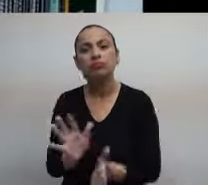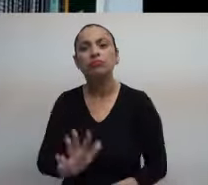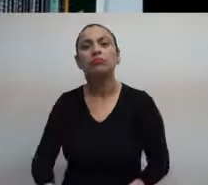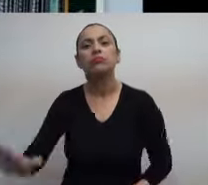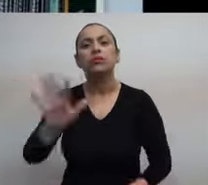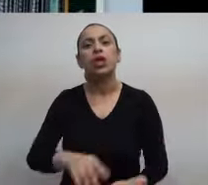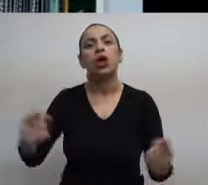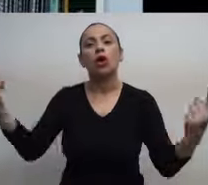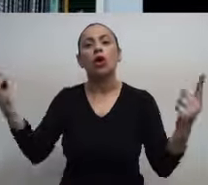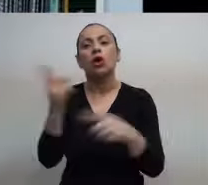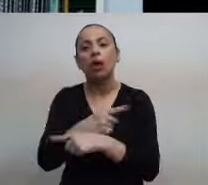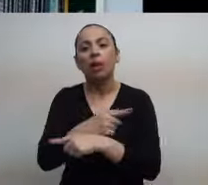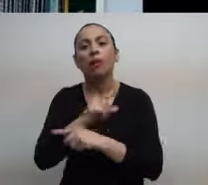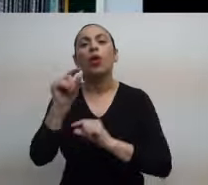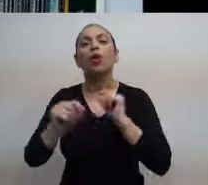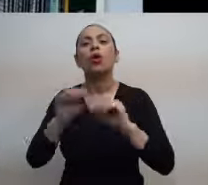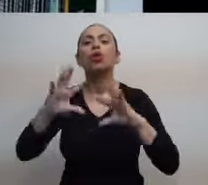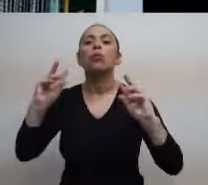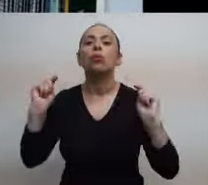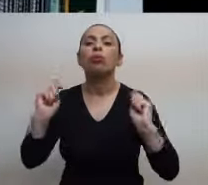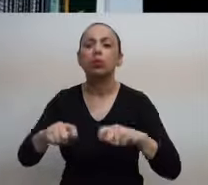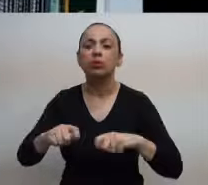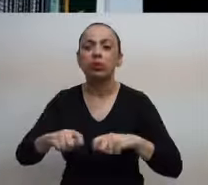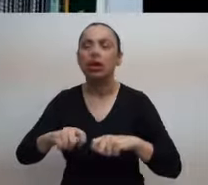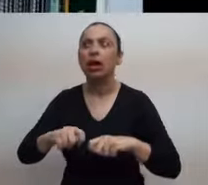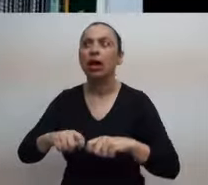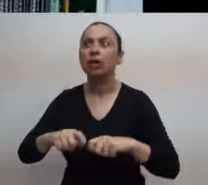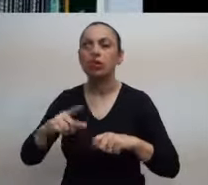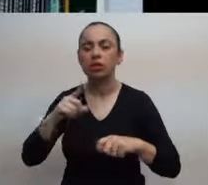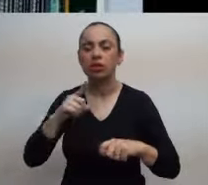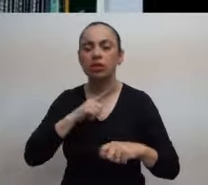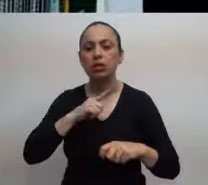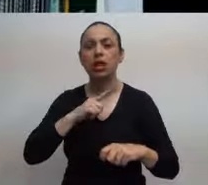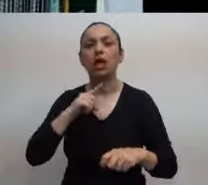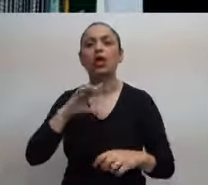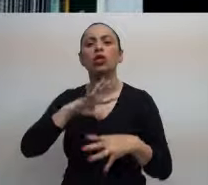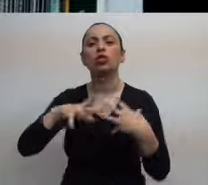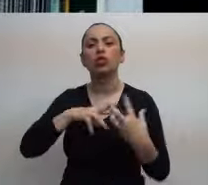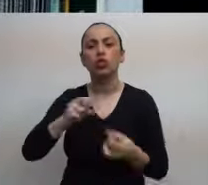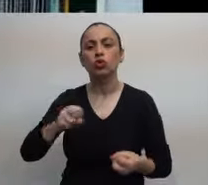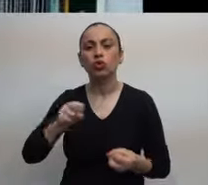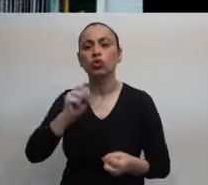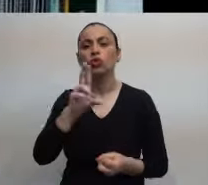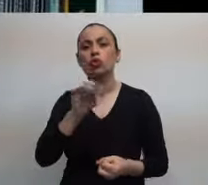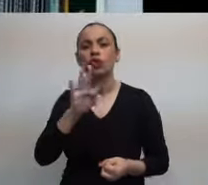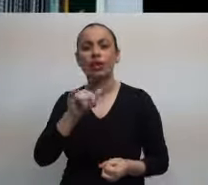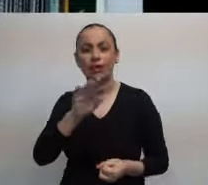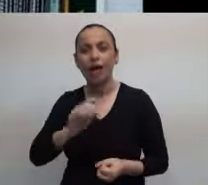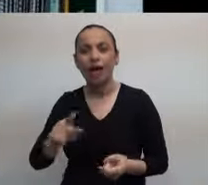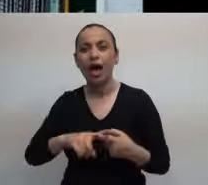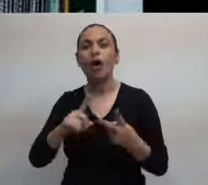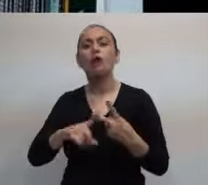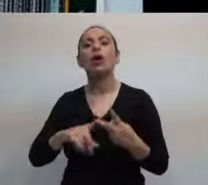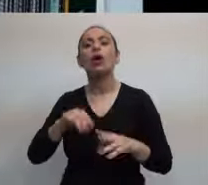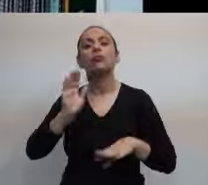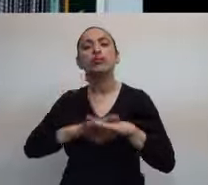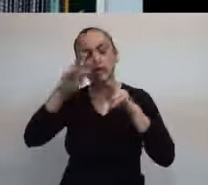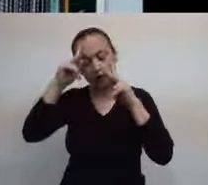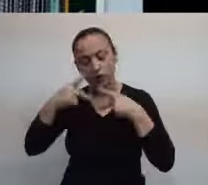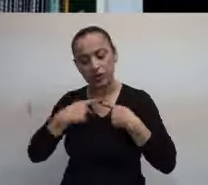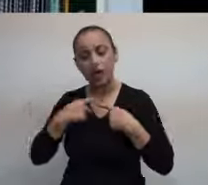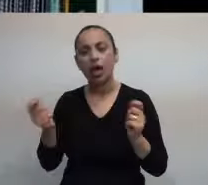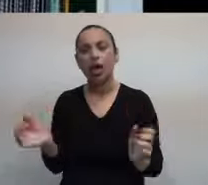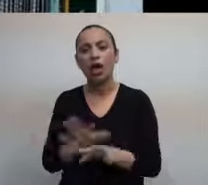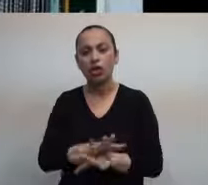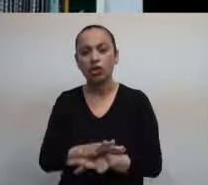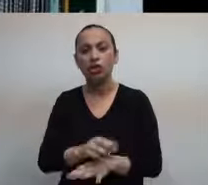nacional, que se contrapõem a toda a possibilidade de desenvolvimento sustentável e autossuficiente.